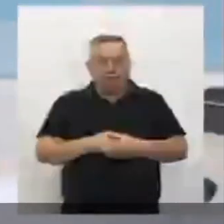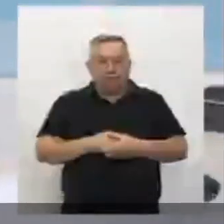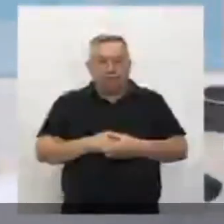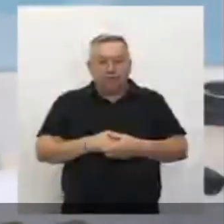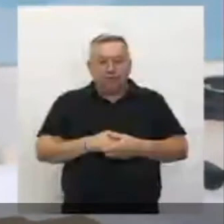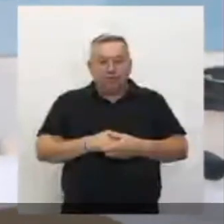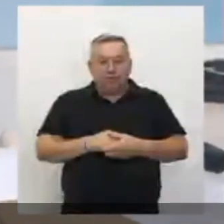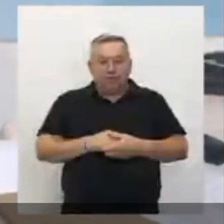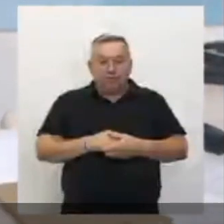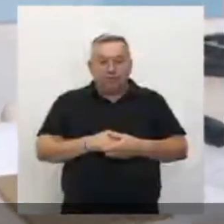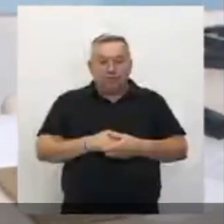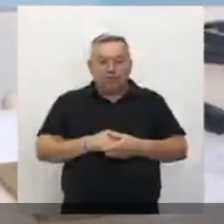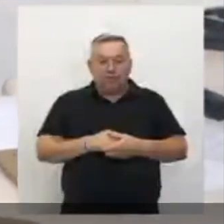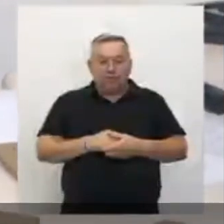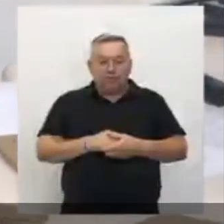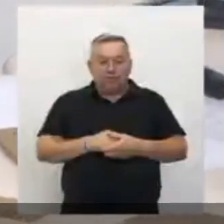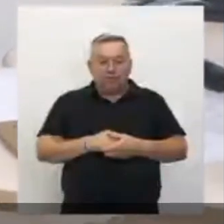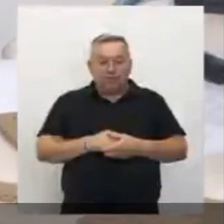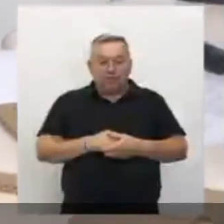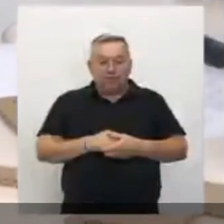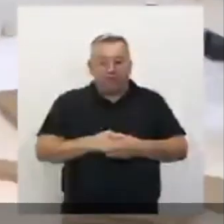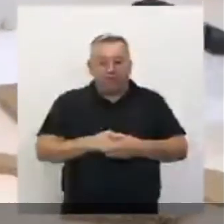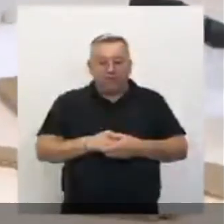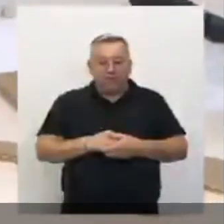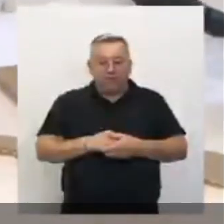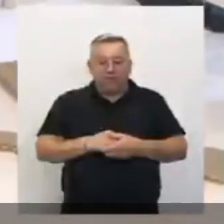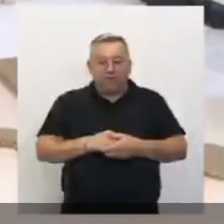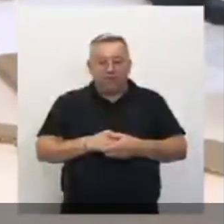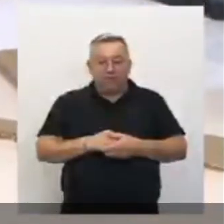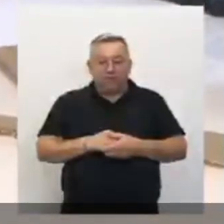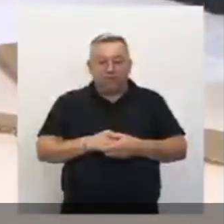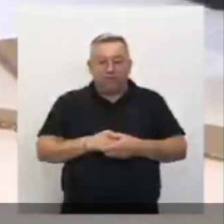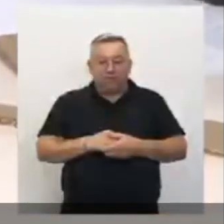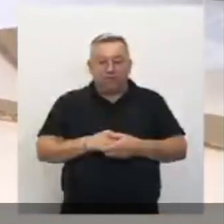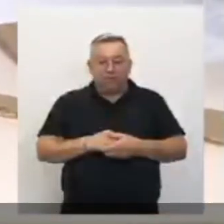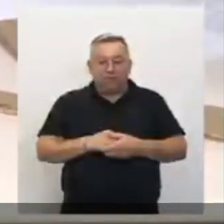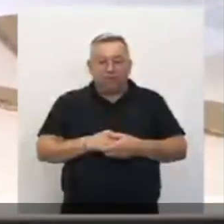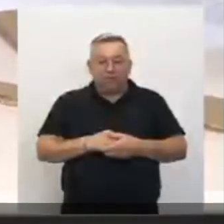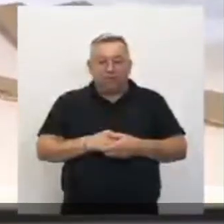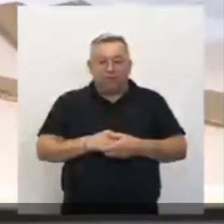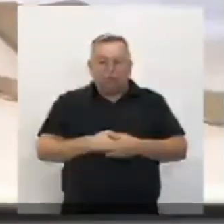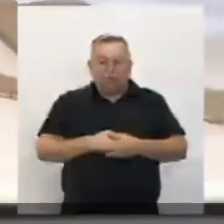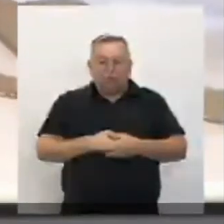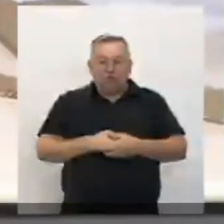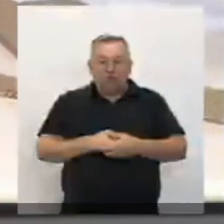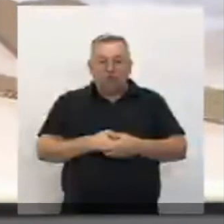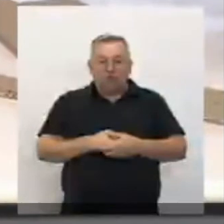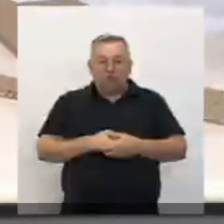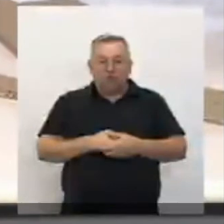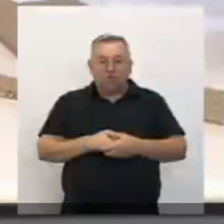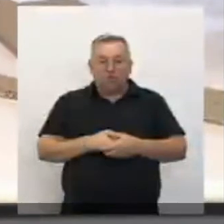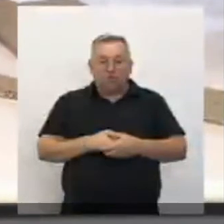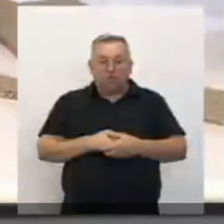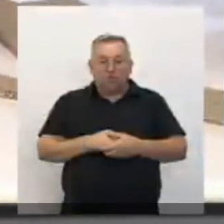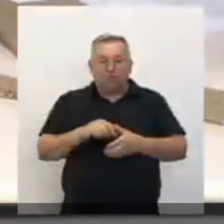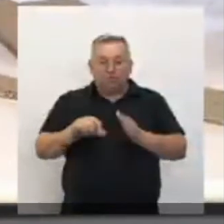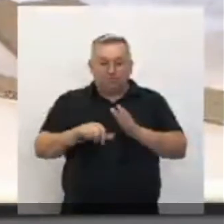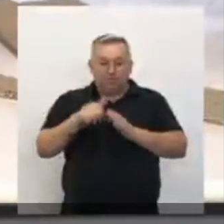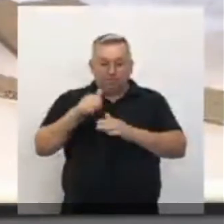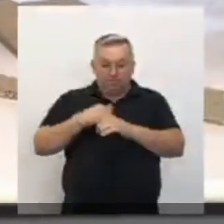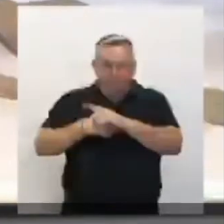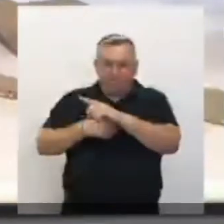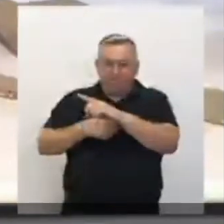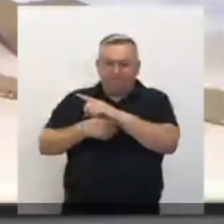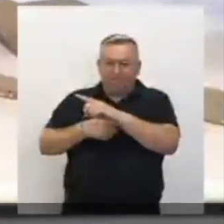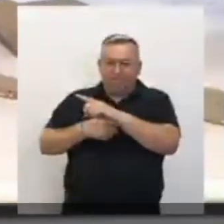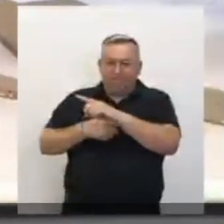aqui, vou fazer esses furos, né, ó. Então, fiz aqui, ó, primeiro furo.